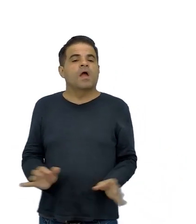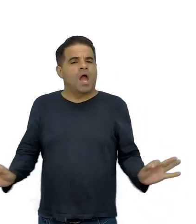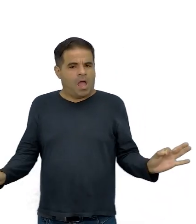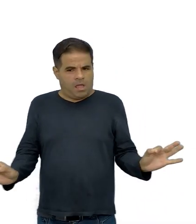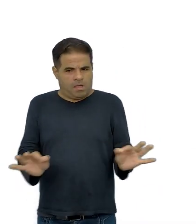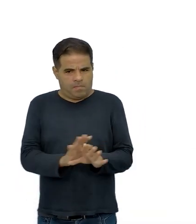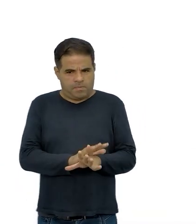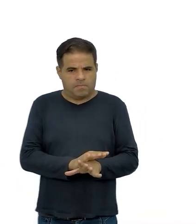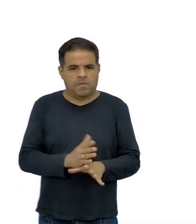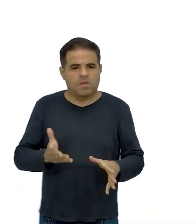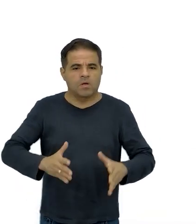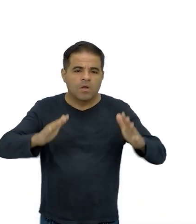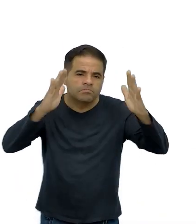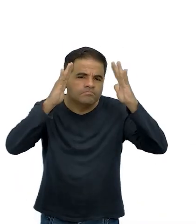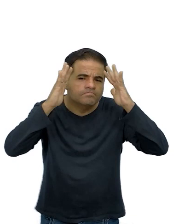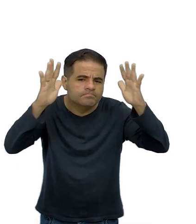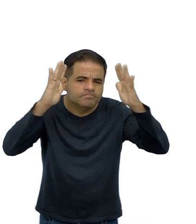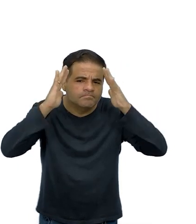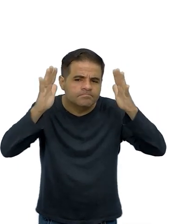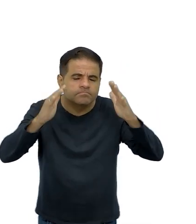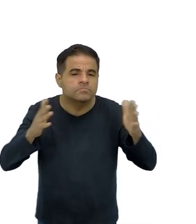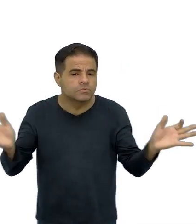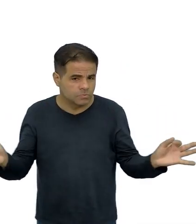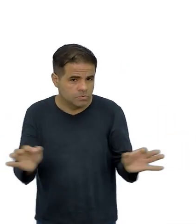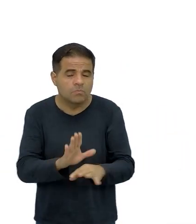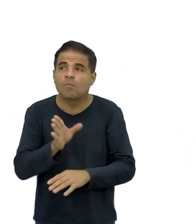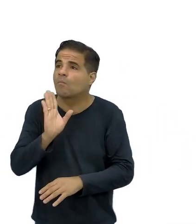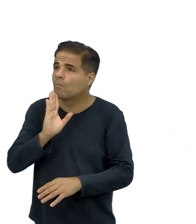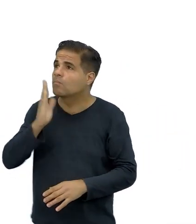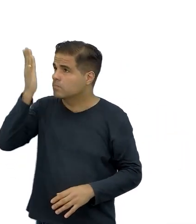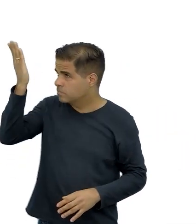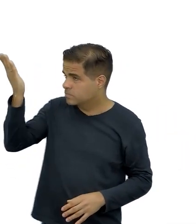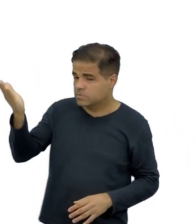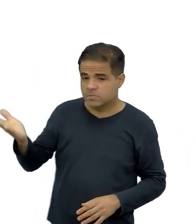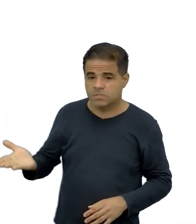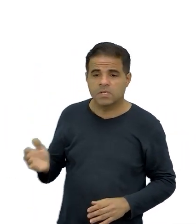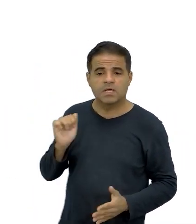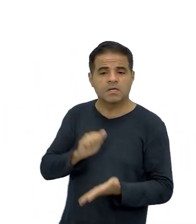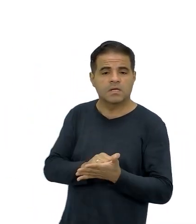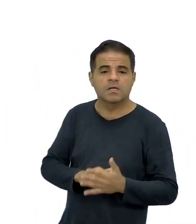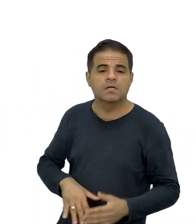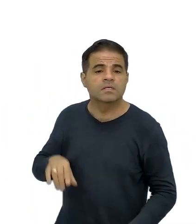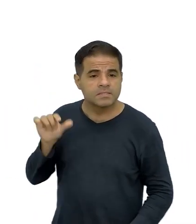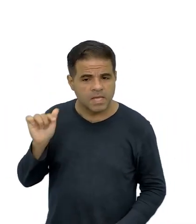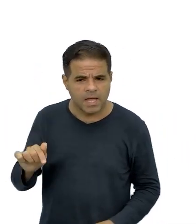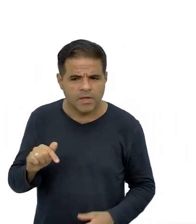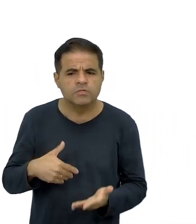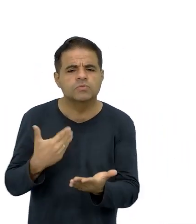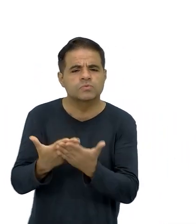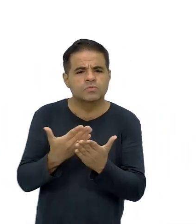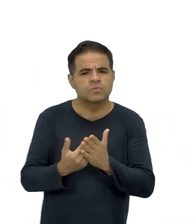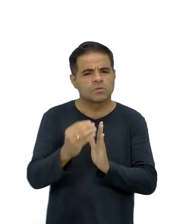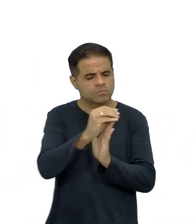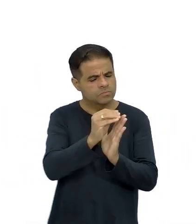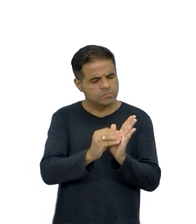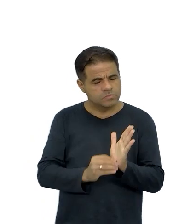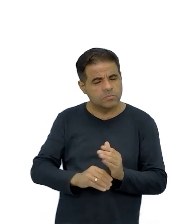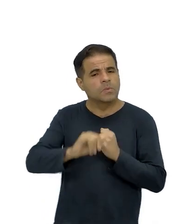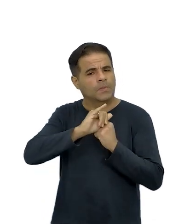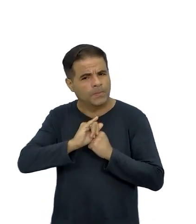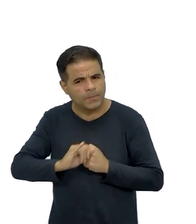nós teremos agora um momento de reflexão, nós acabamos de conhecer a sequência didática 7, estudando a pontuação em